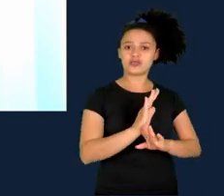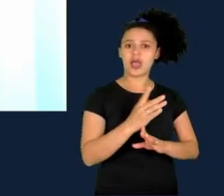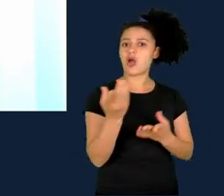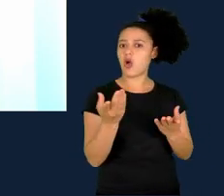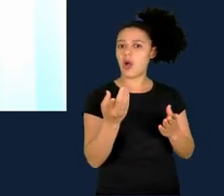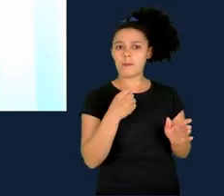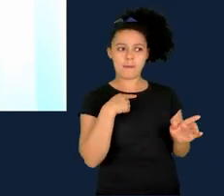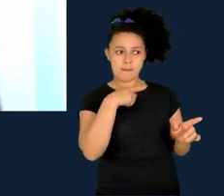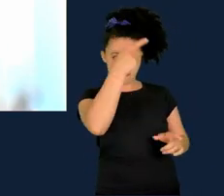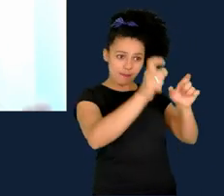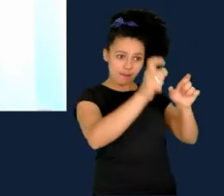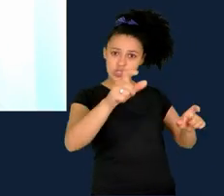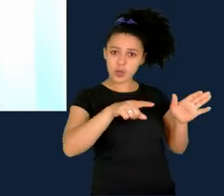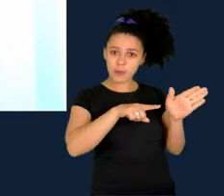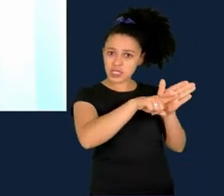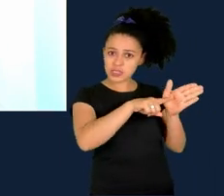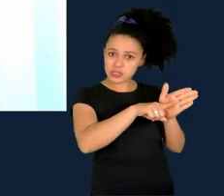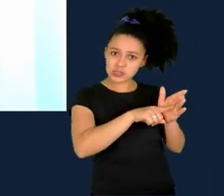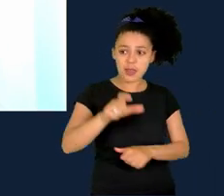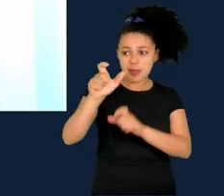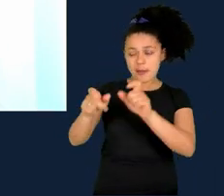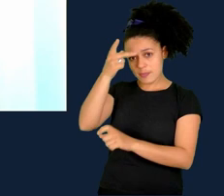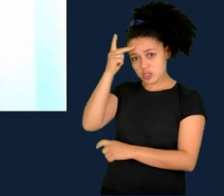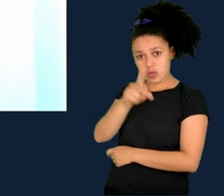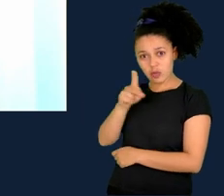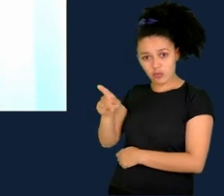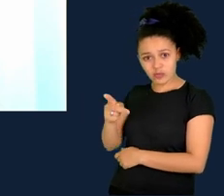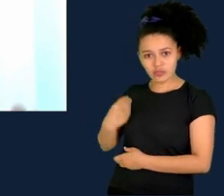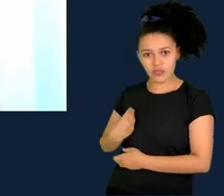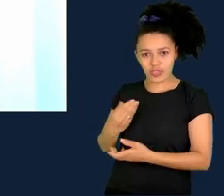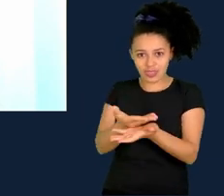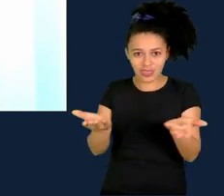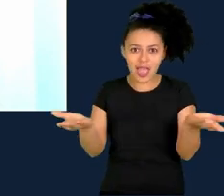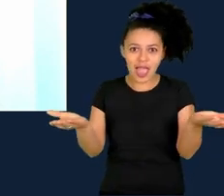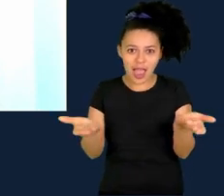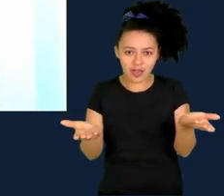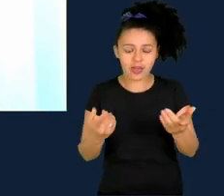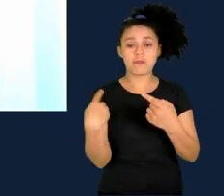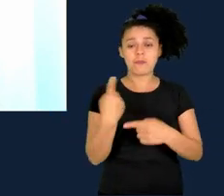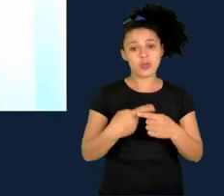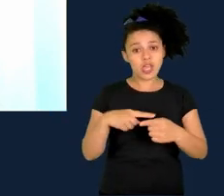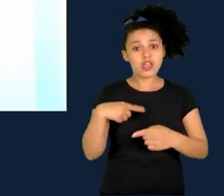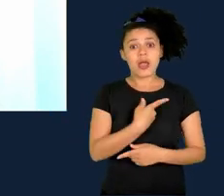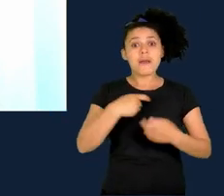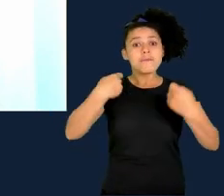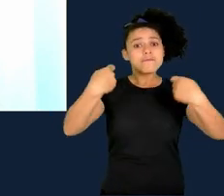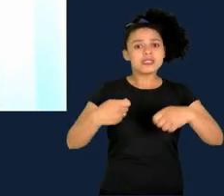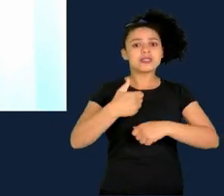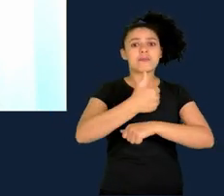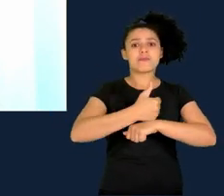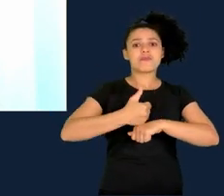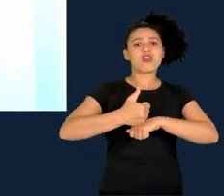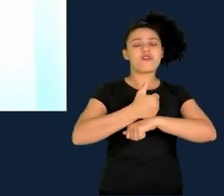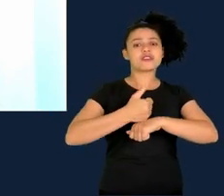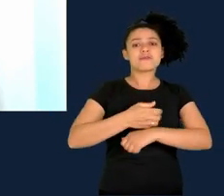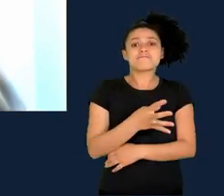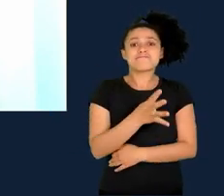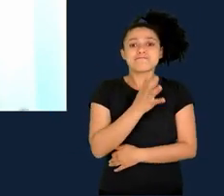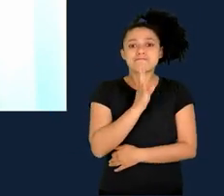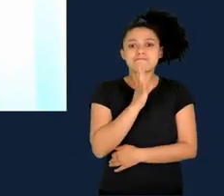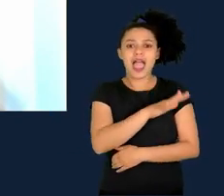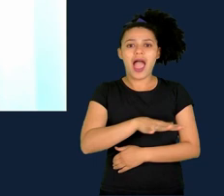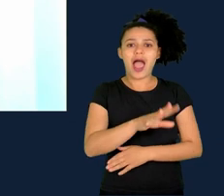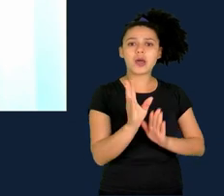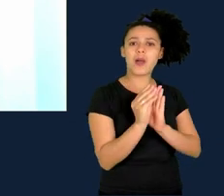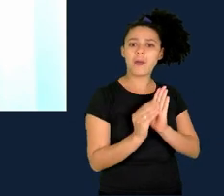esses pesquisadores, a esses professores que estão aqui, porque precisamos de especialista para ajudar a gente a